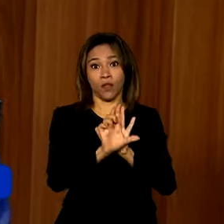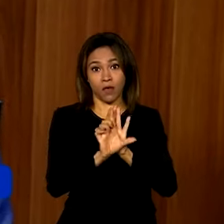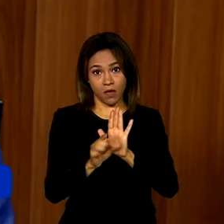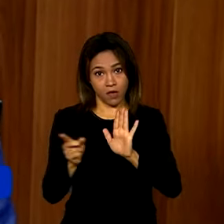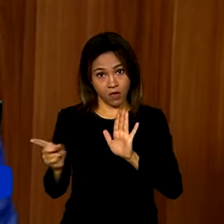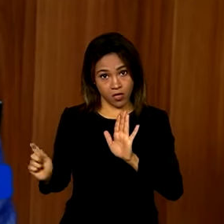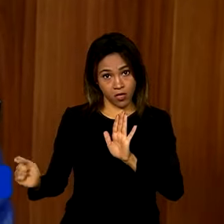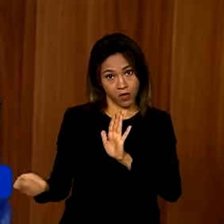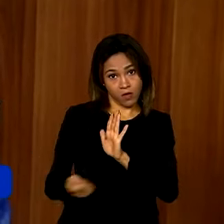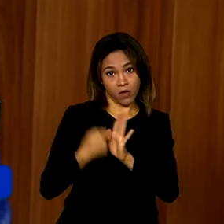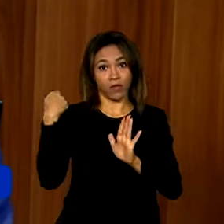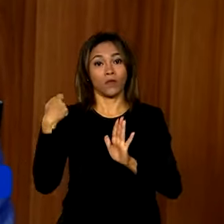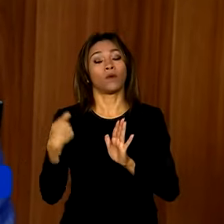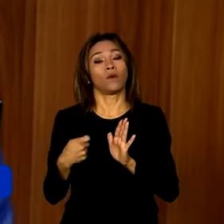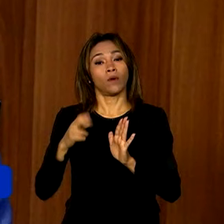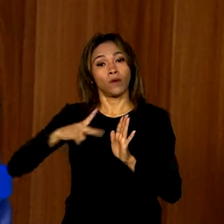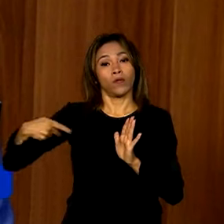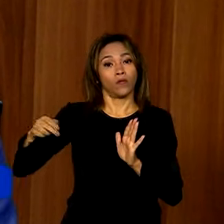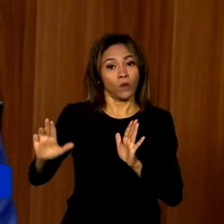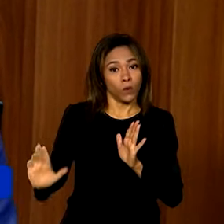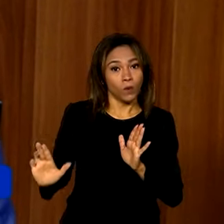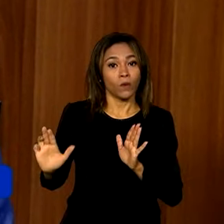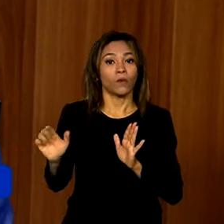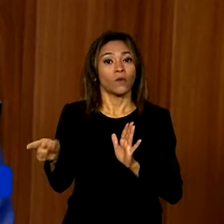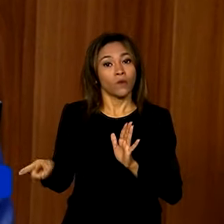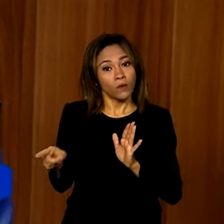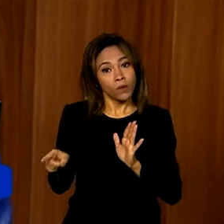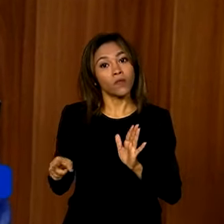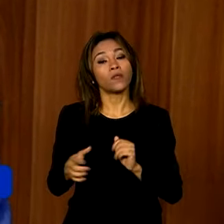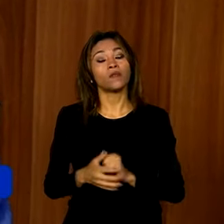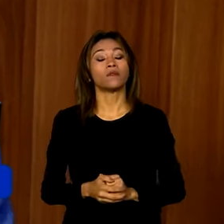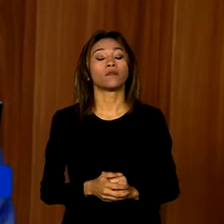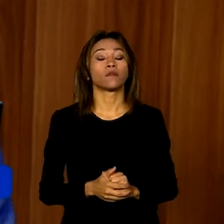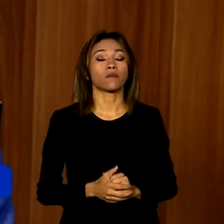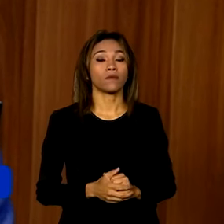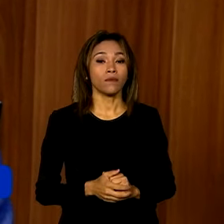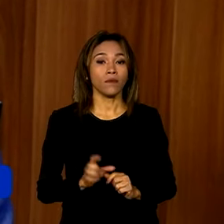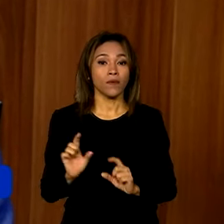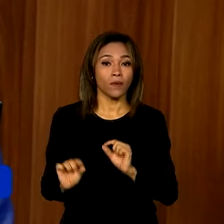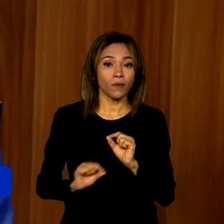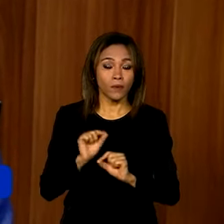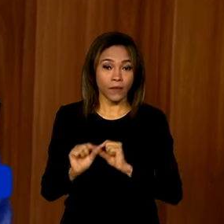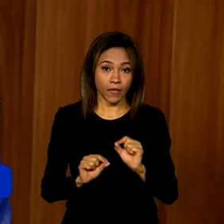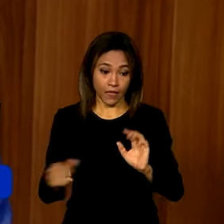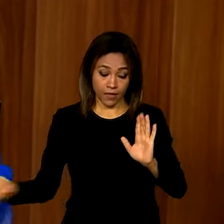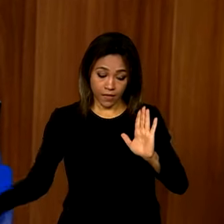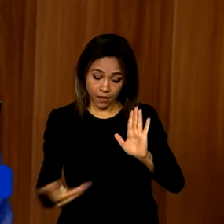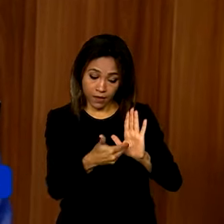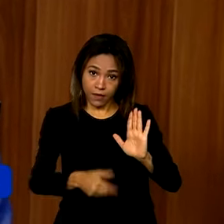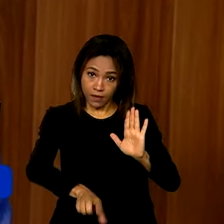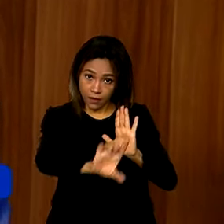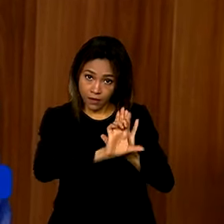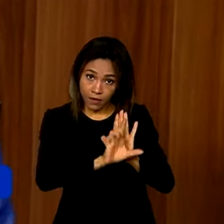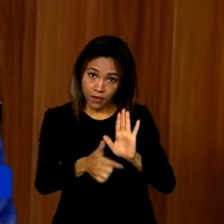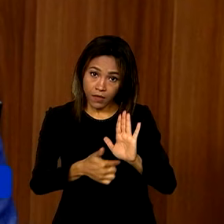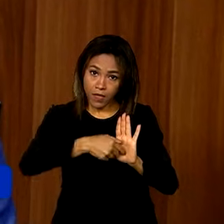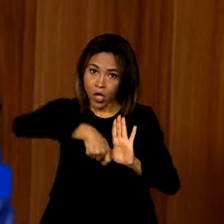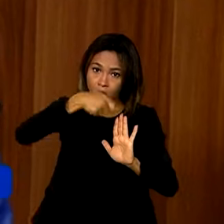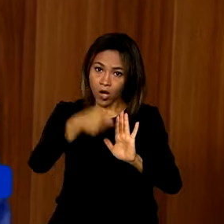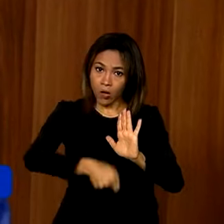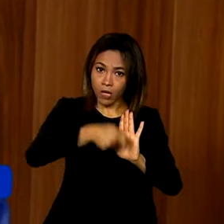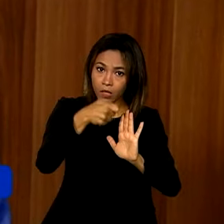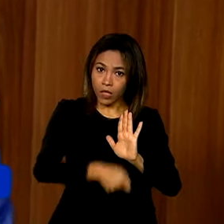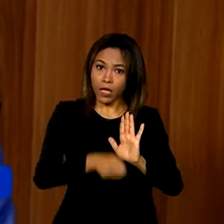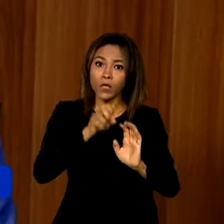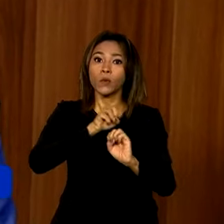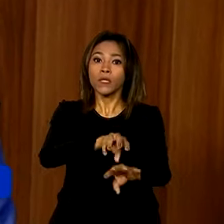presidente sancionou, na sua primeira passagem pela presidência, que determina a obrigatoriedade do ensino